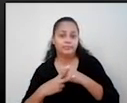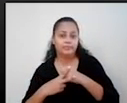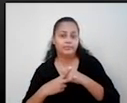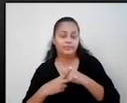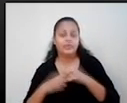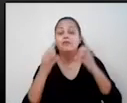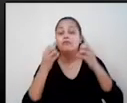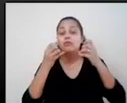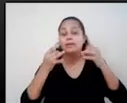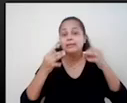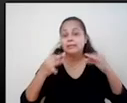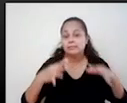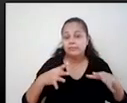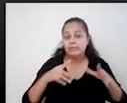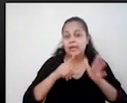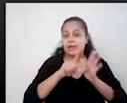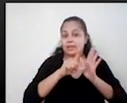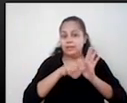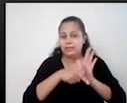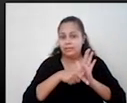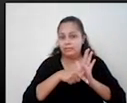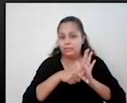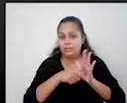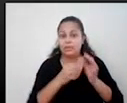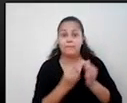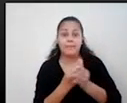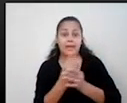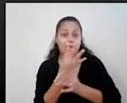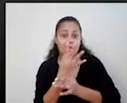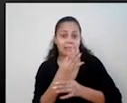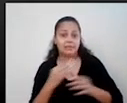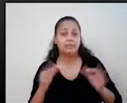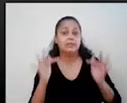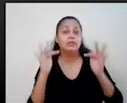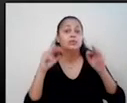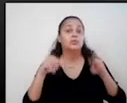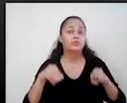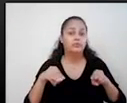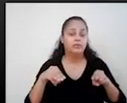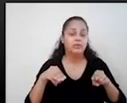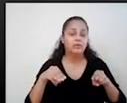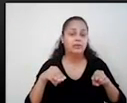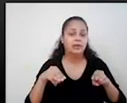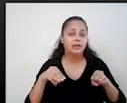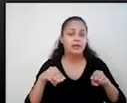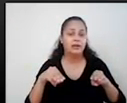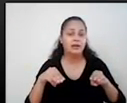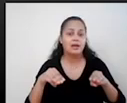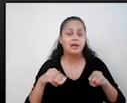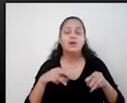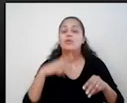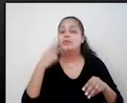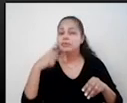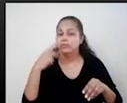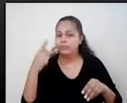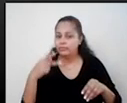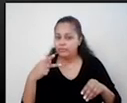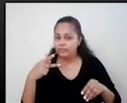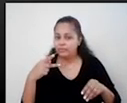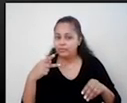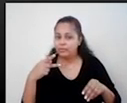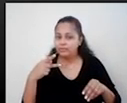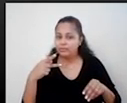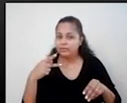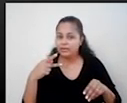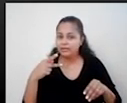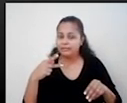vou exemplificar depois. E aqui, como ele aparece no final, e eu vou contar, depois parece até que faço uma pausa maior,